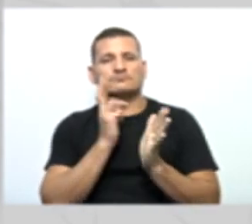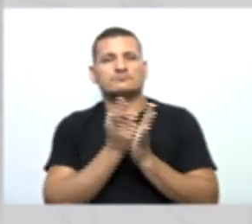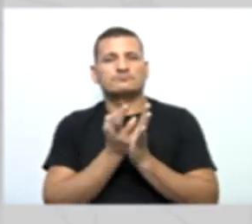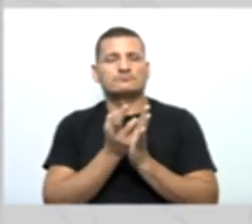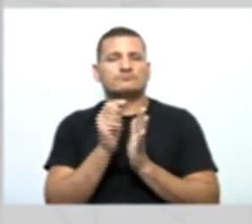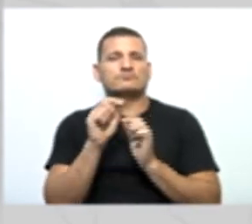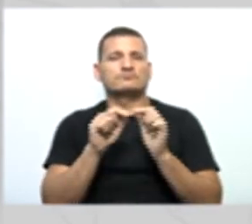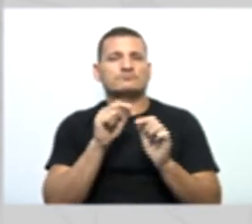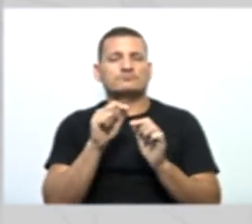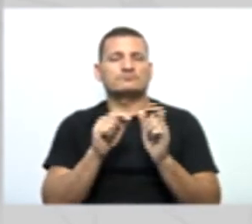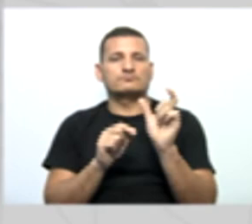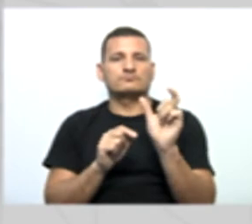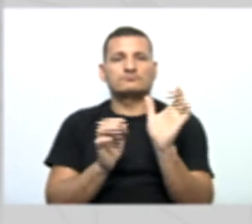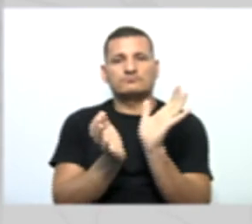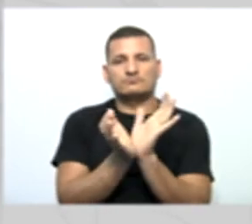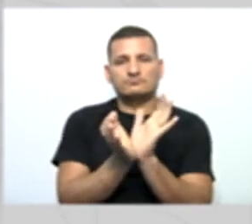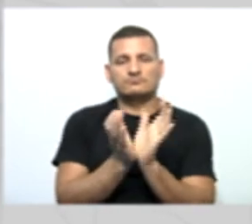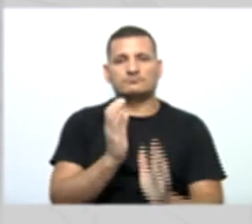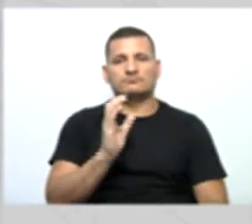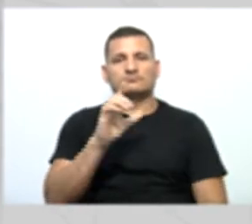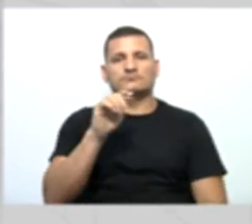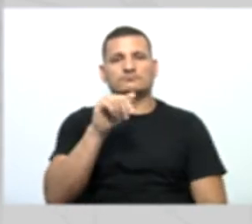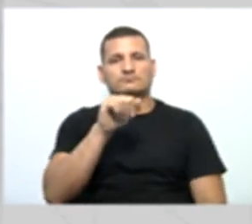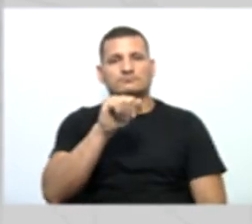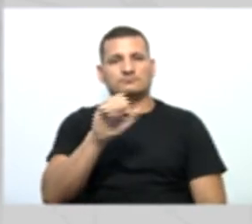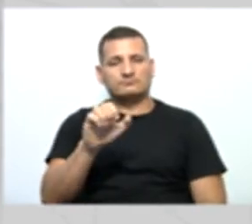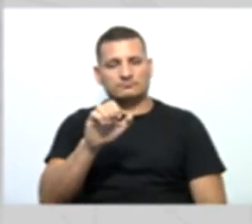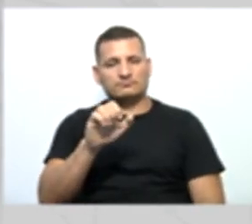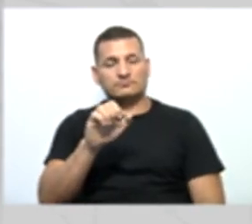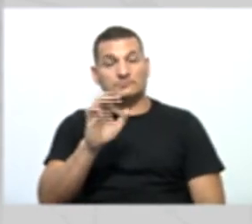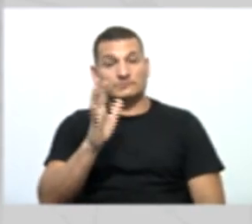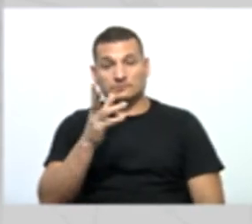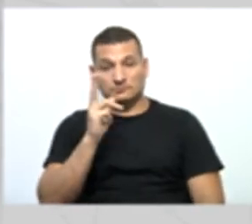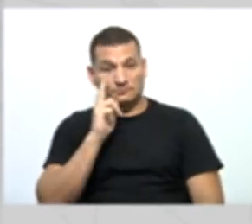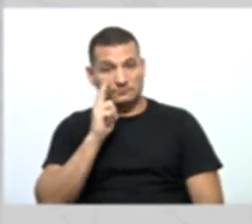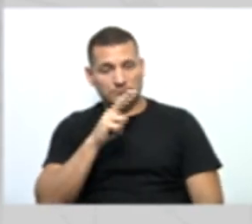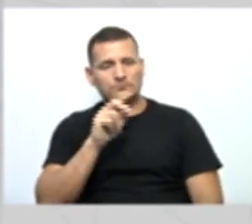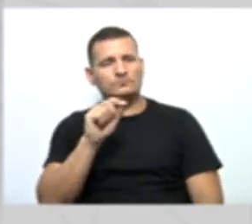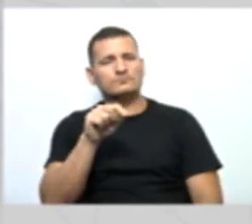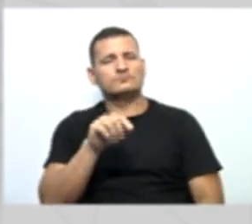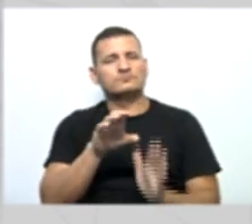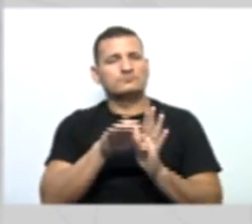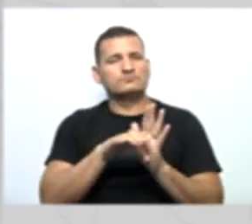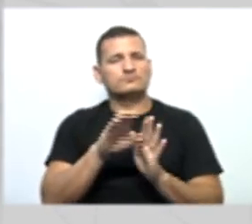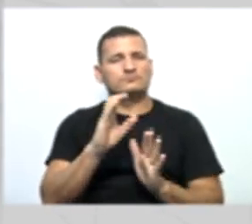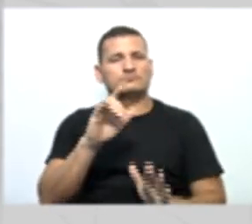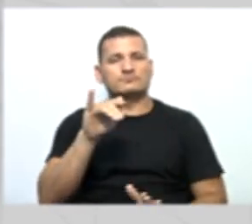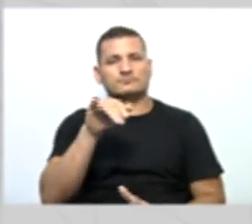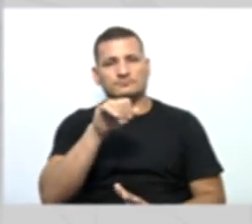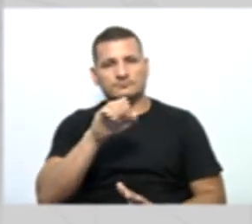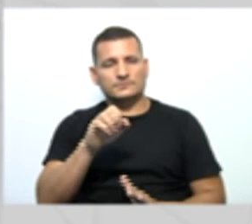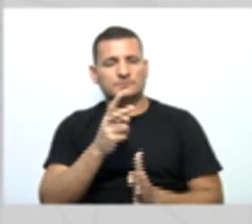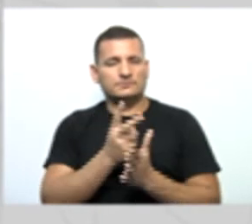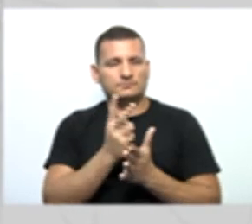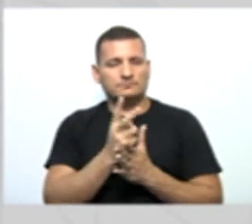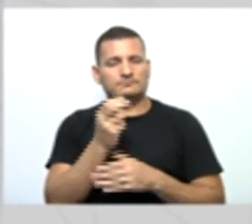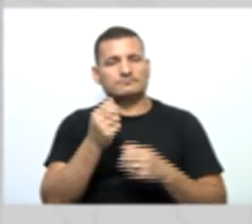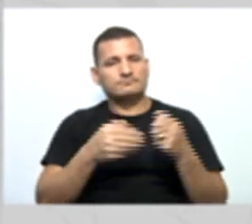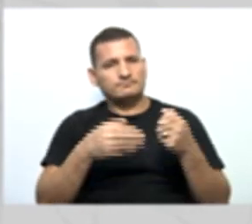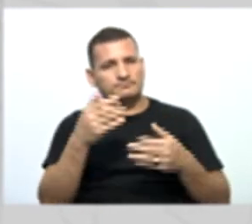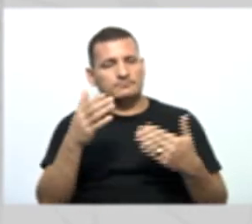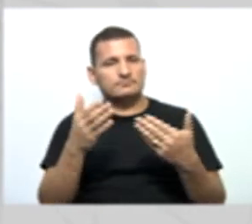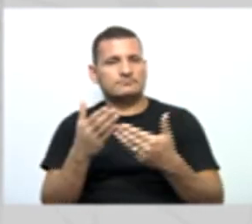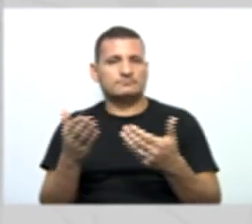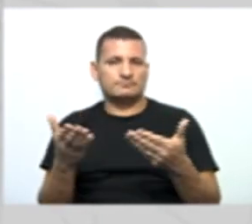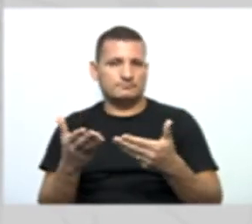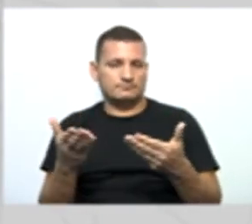bem simples, pessoal. Nós vimos aqui no começo da aula esse conceito de classe. Viemos sempre abordando esse conceito de classe até agora